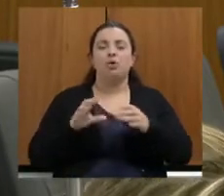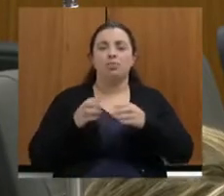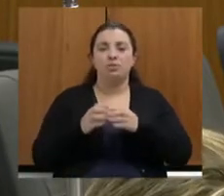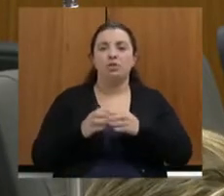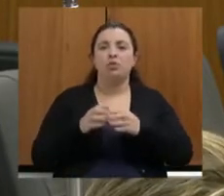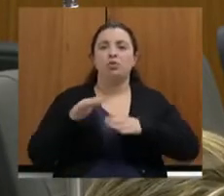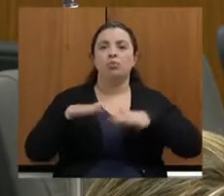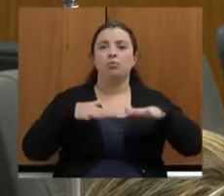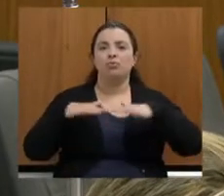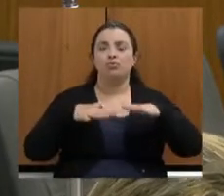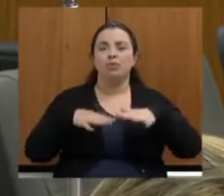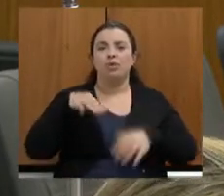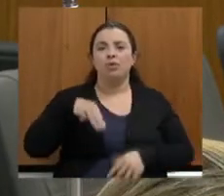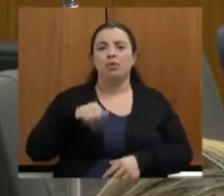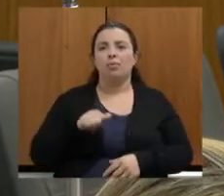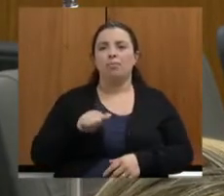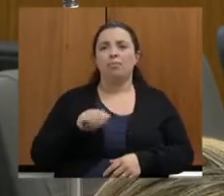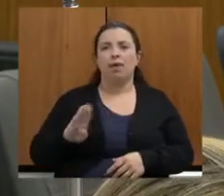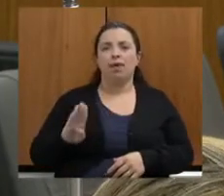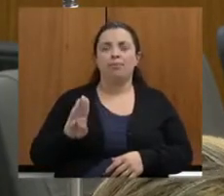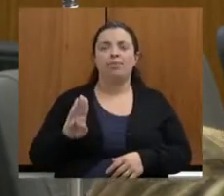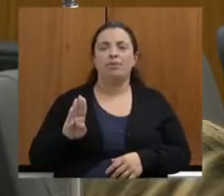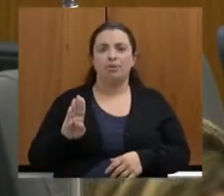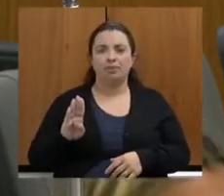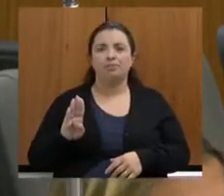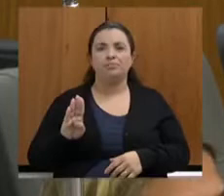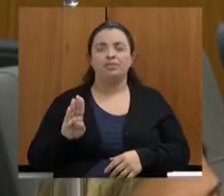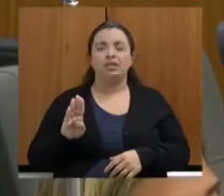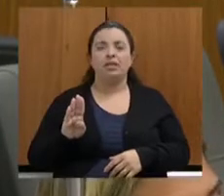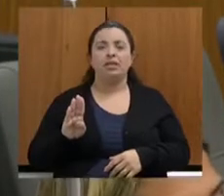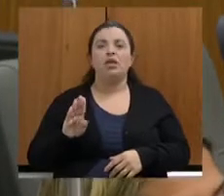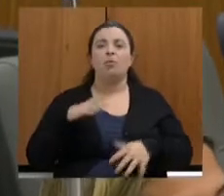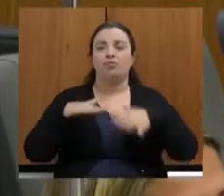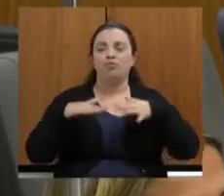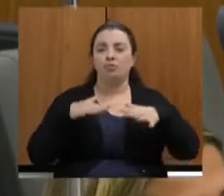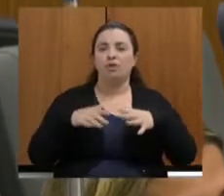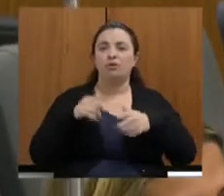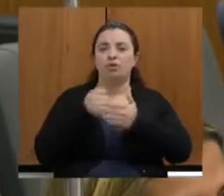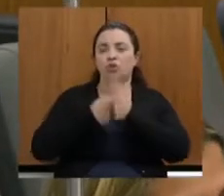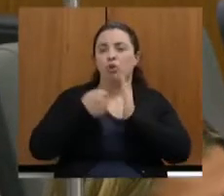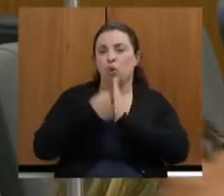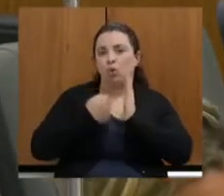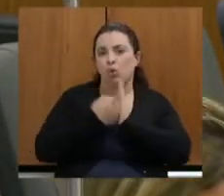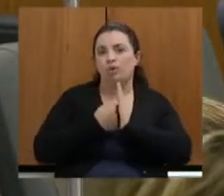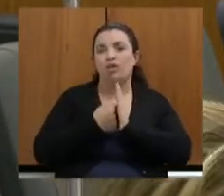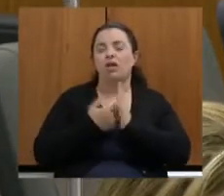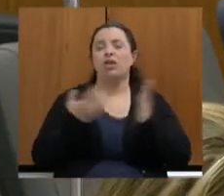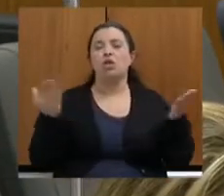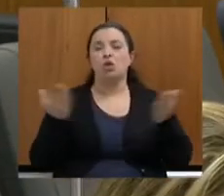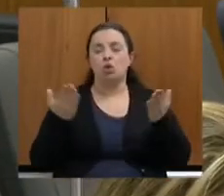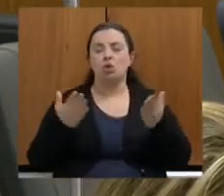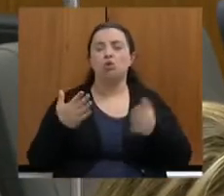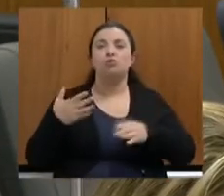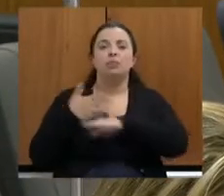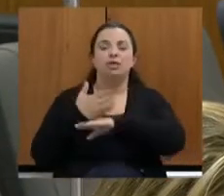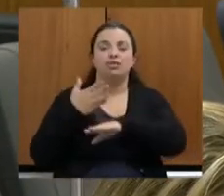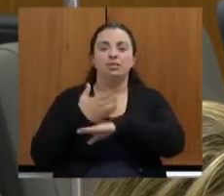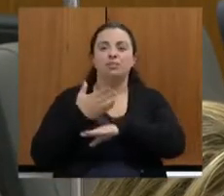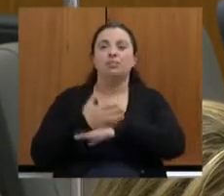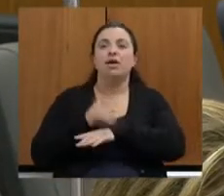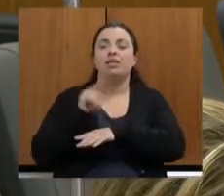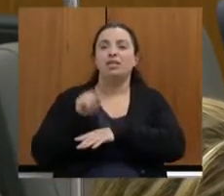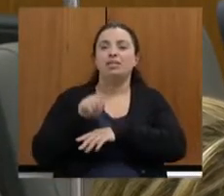mab né que a nossa ferramenta de luta e hoje participando dessas falas maravilhosas da mesa